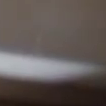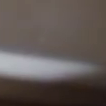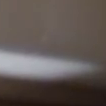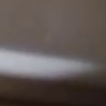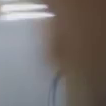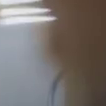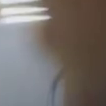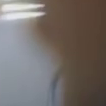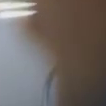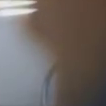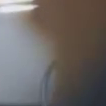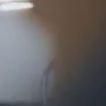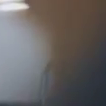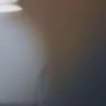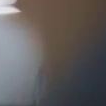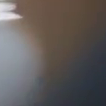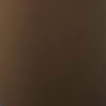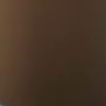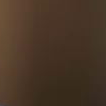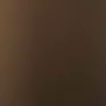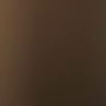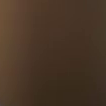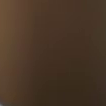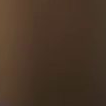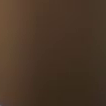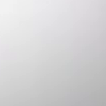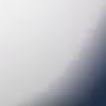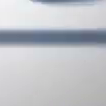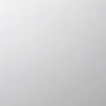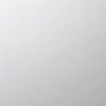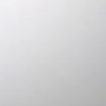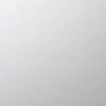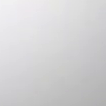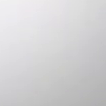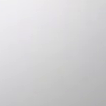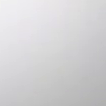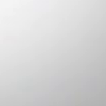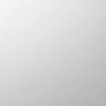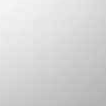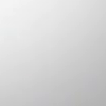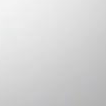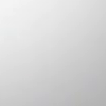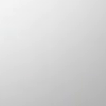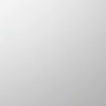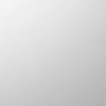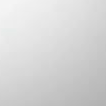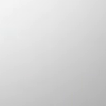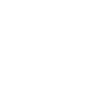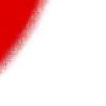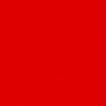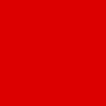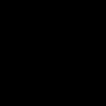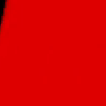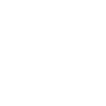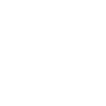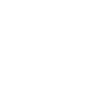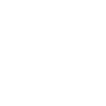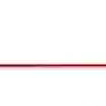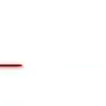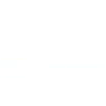a torneira também. Esses pequenos detalhes fazem uma grande diferença. E você, está economizando? Governo do Estado de São Paulo.